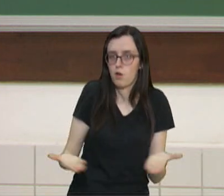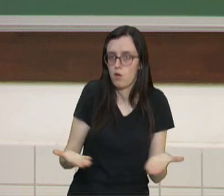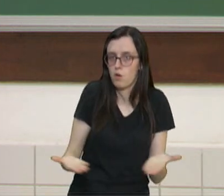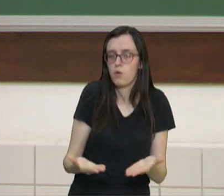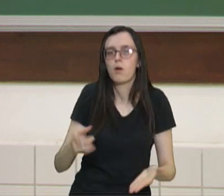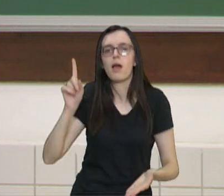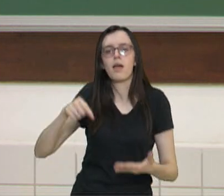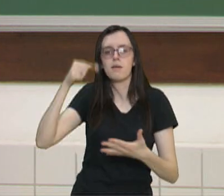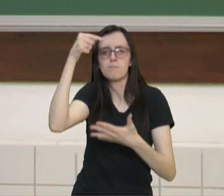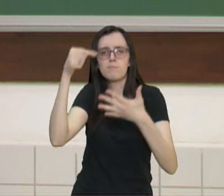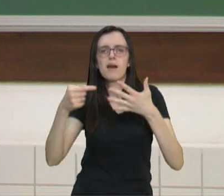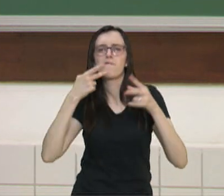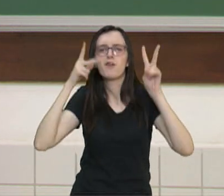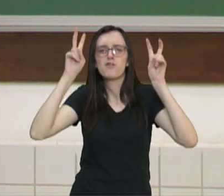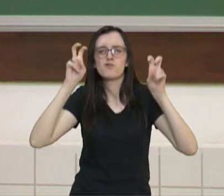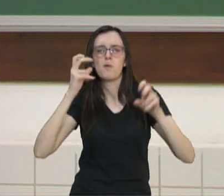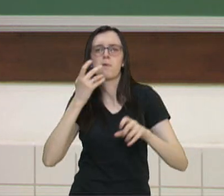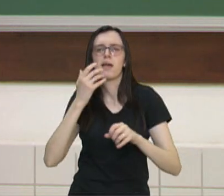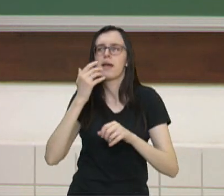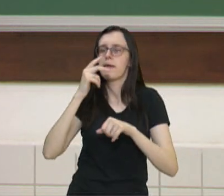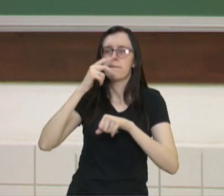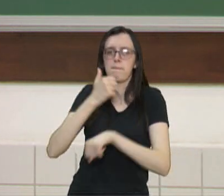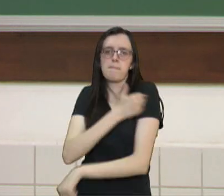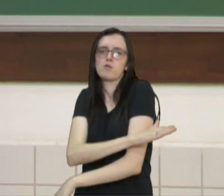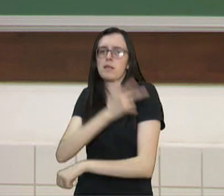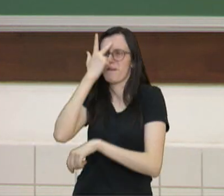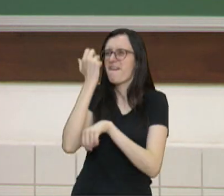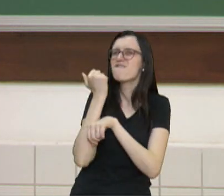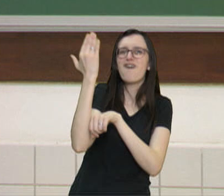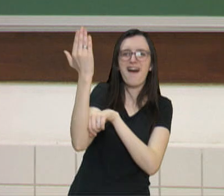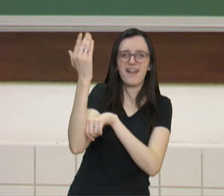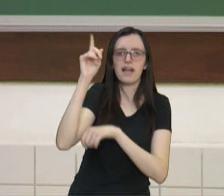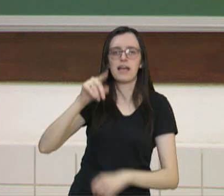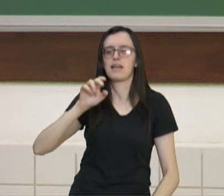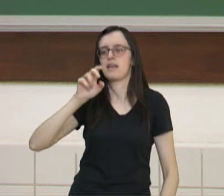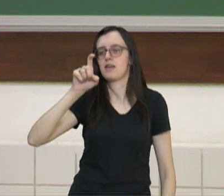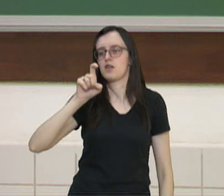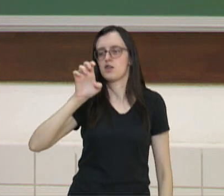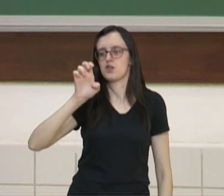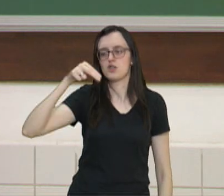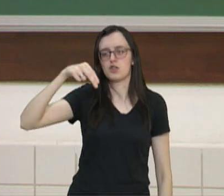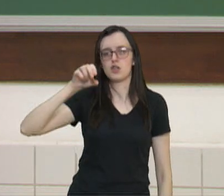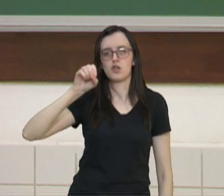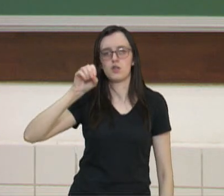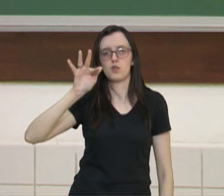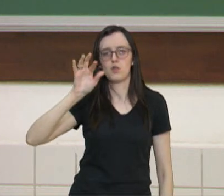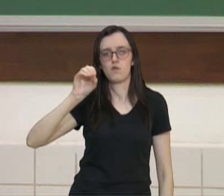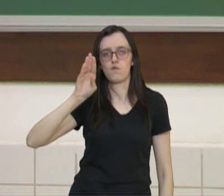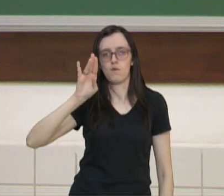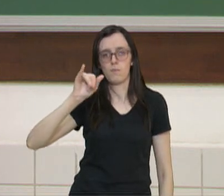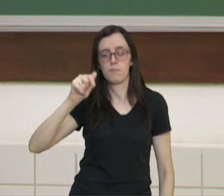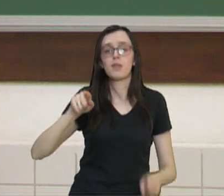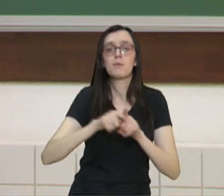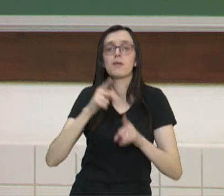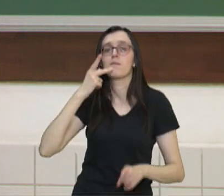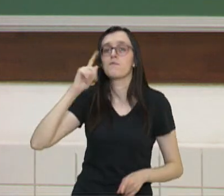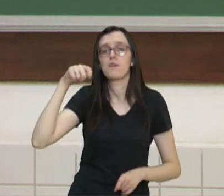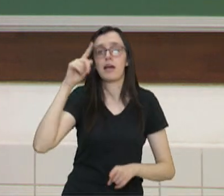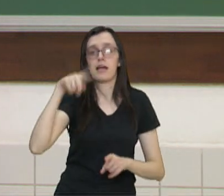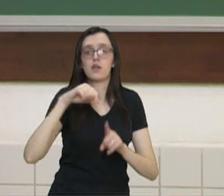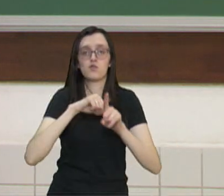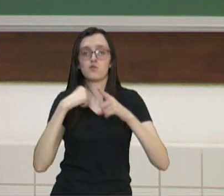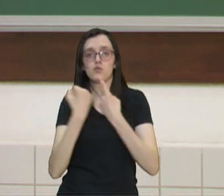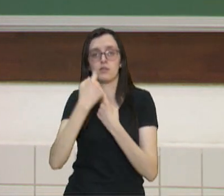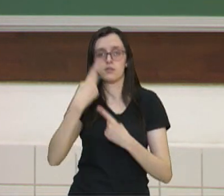e nessas questões de xenofobia, preconceito. E aí, o que mais? Falamos sobre a nossa sociedade brasileira. Então,